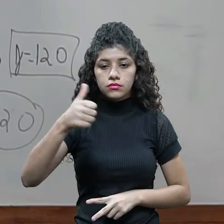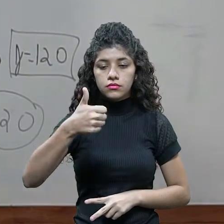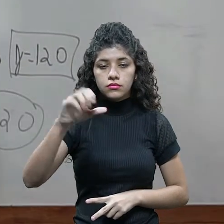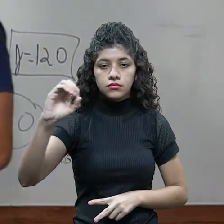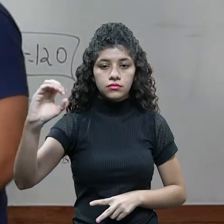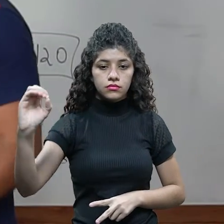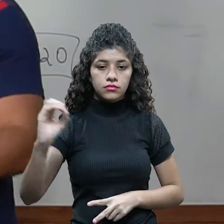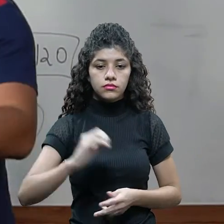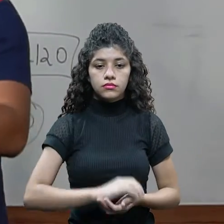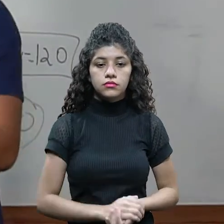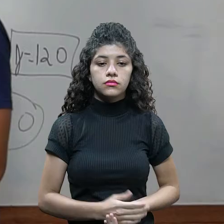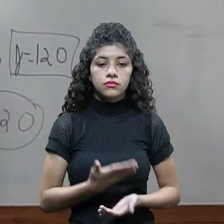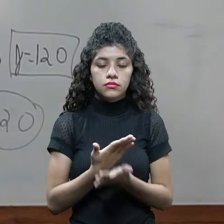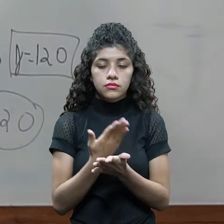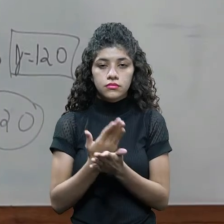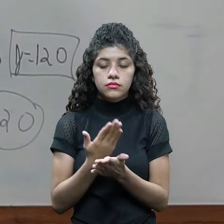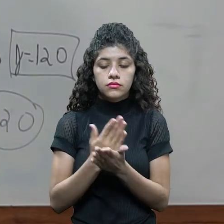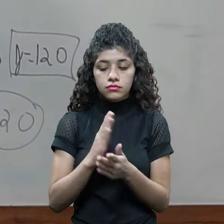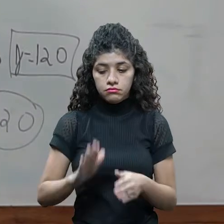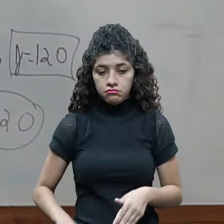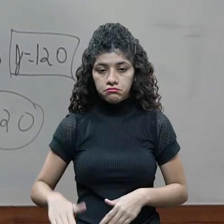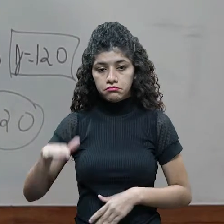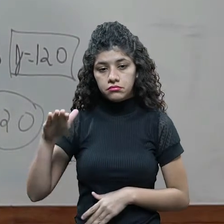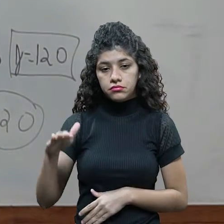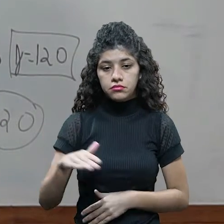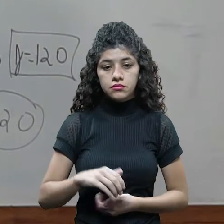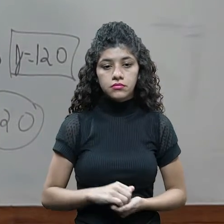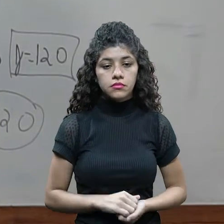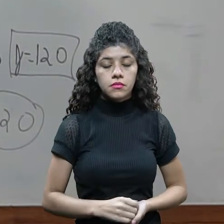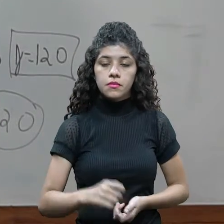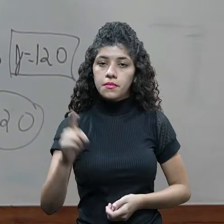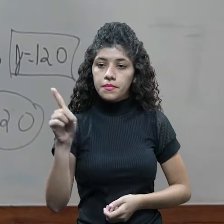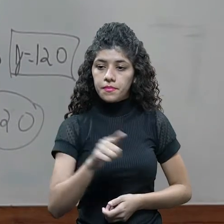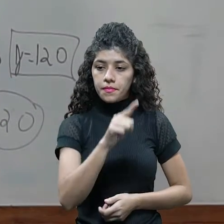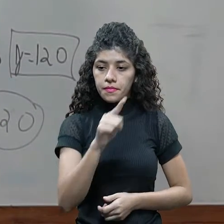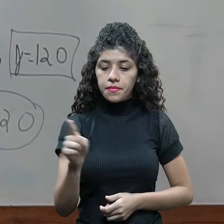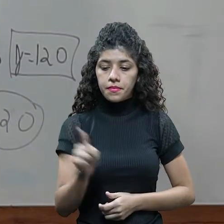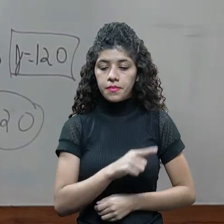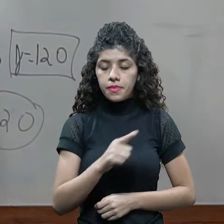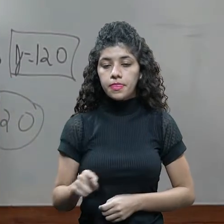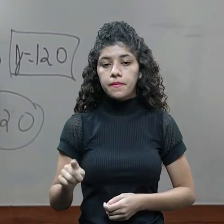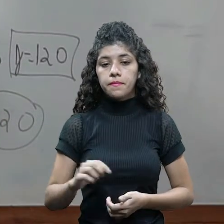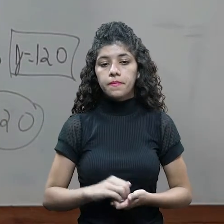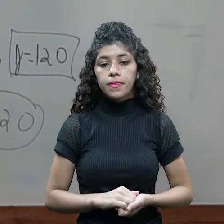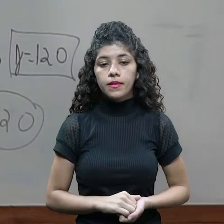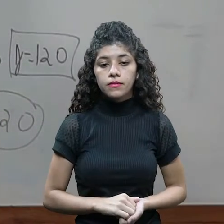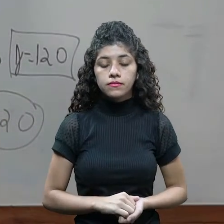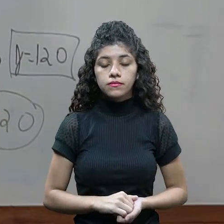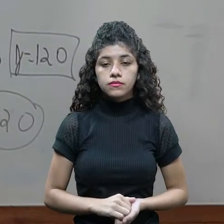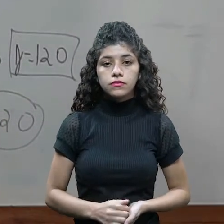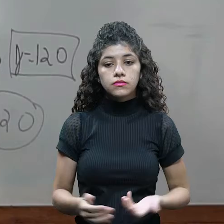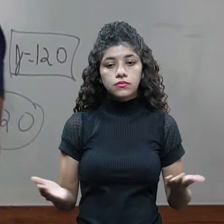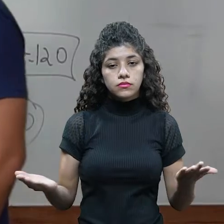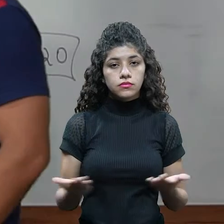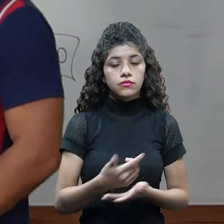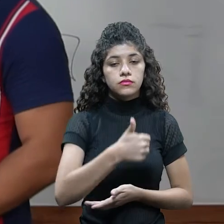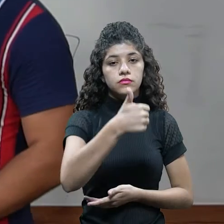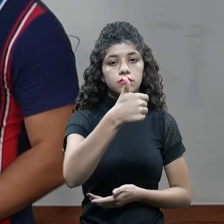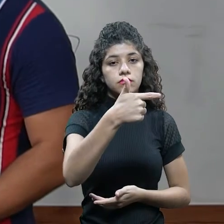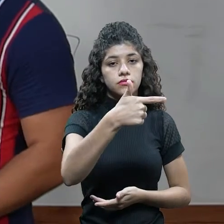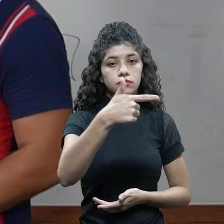Já está armado. E aí vocês estudaram desde criança, 2 zeros em cima com 2 embaixo, eu corto. 18 vezes